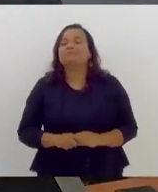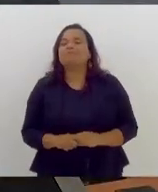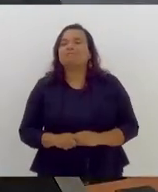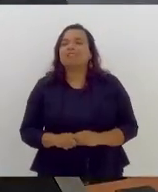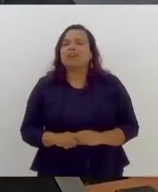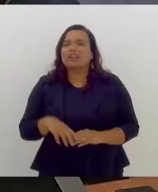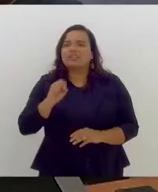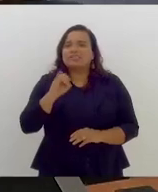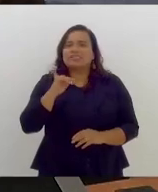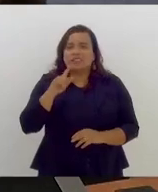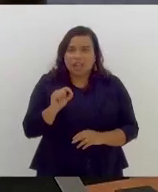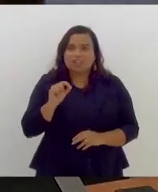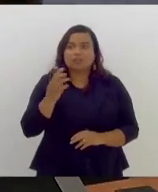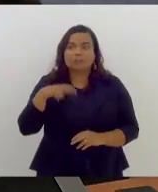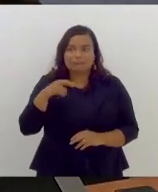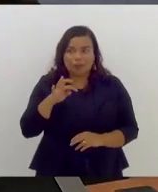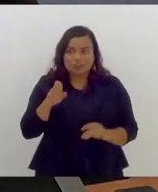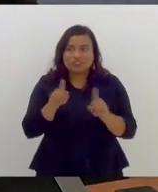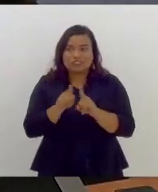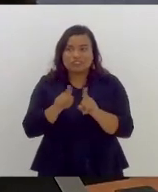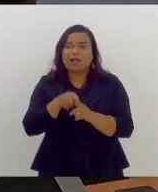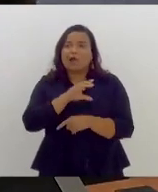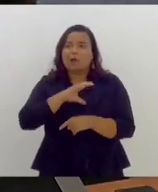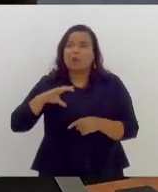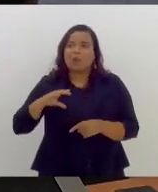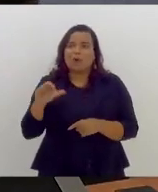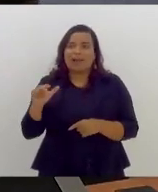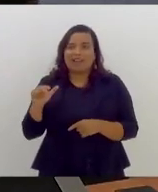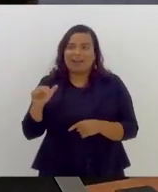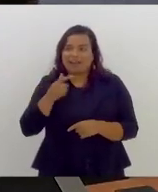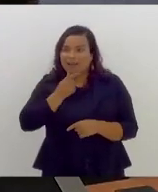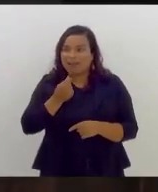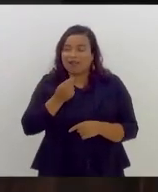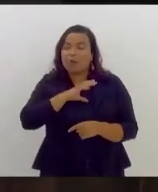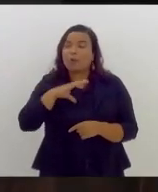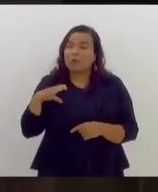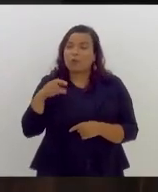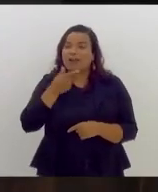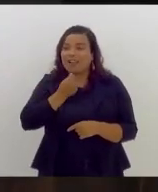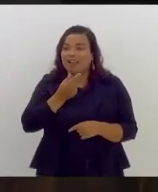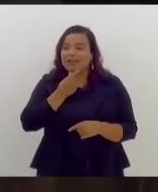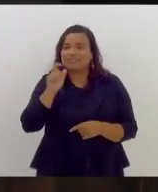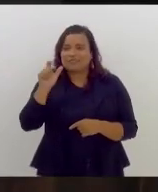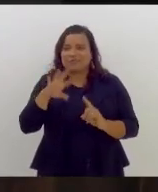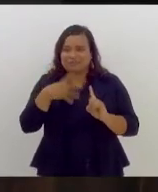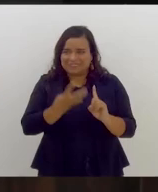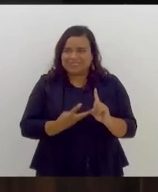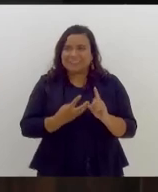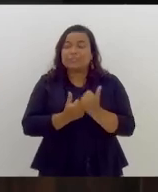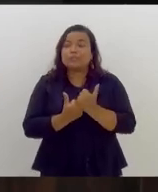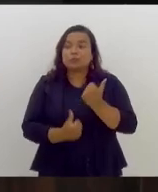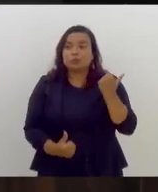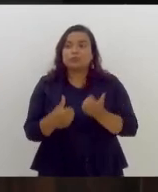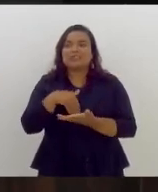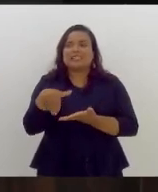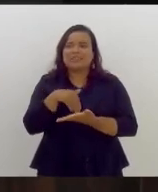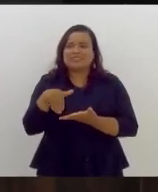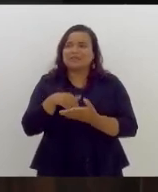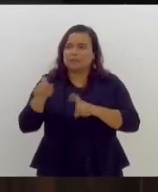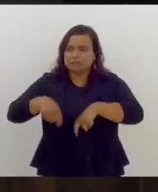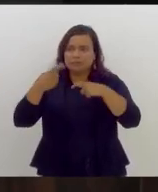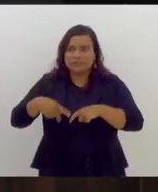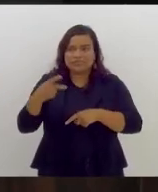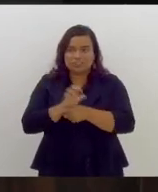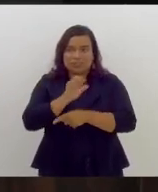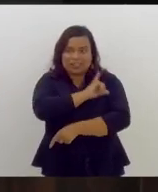Nosso Sérgio Fonte, cunhado do nosso homenageado. Subsecretário de Agricultura do Estado do Rio de Janeiro,